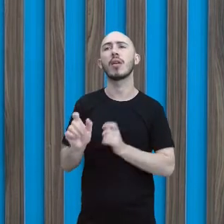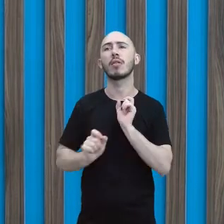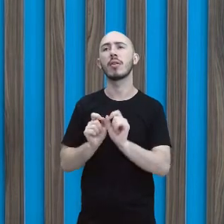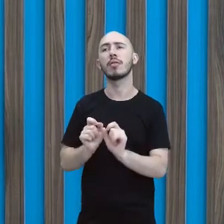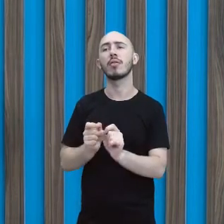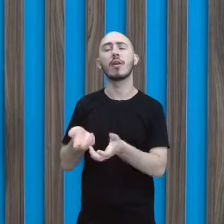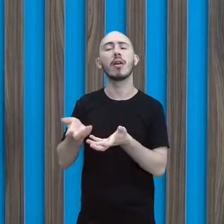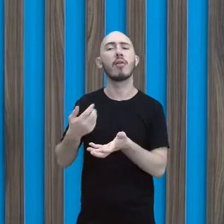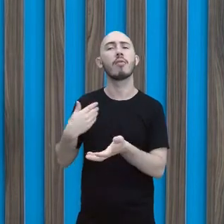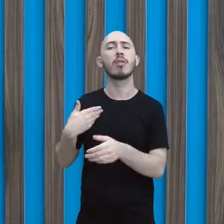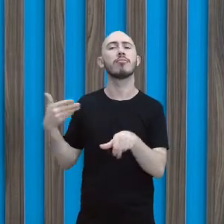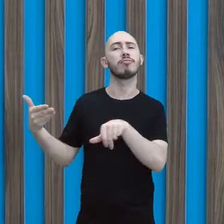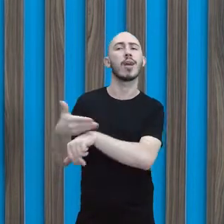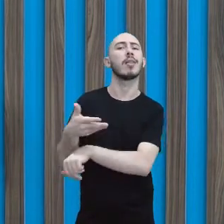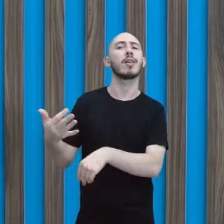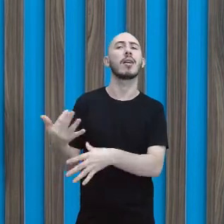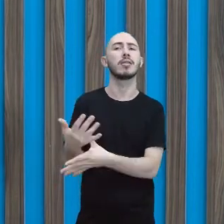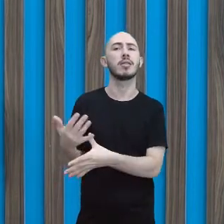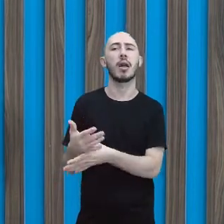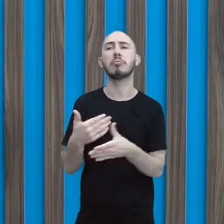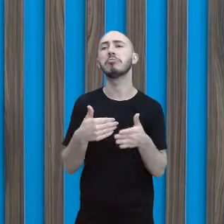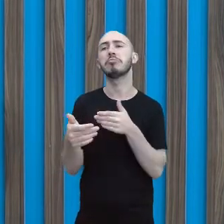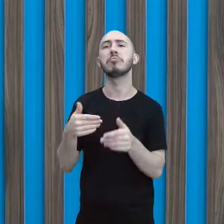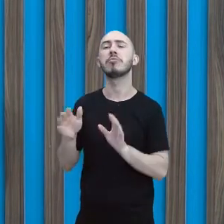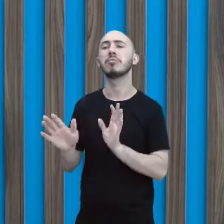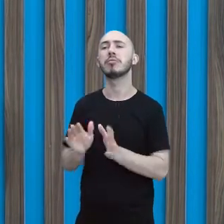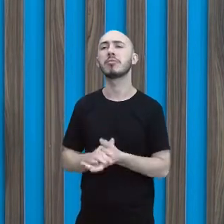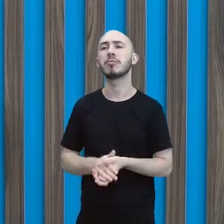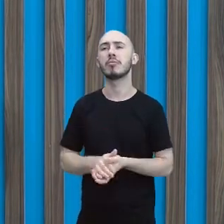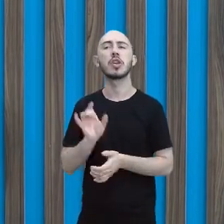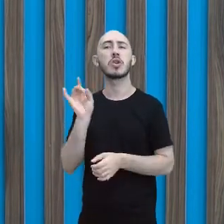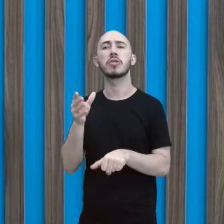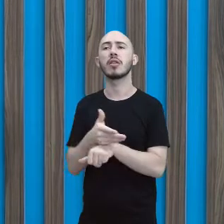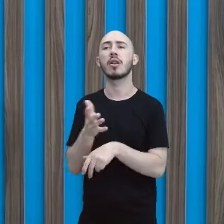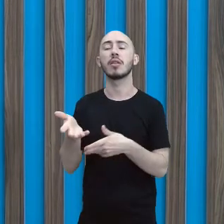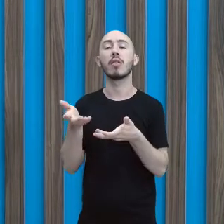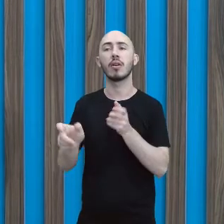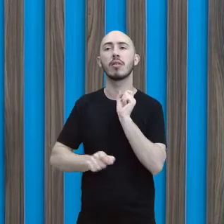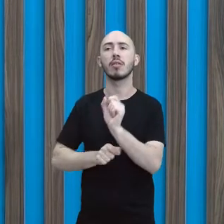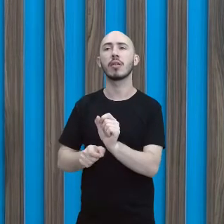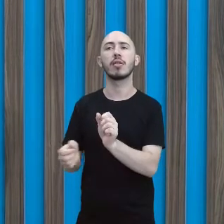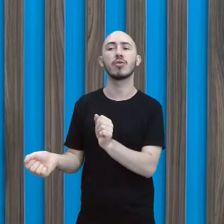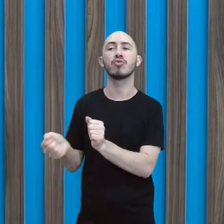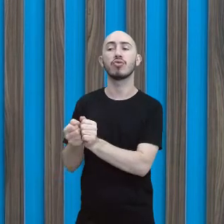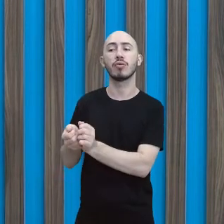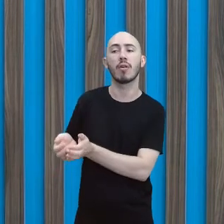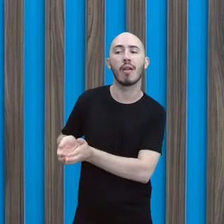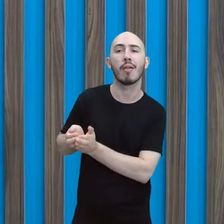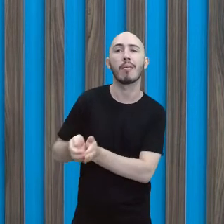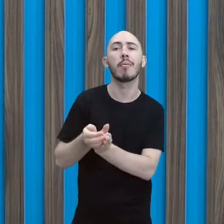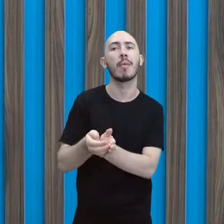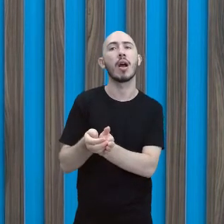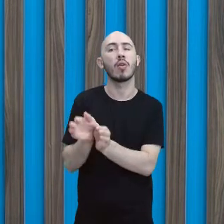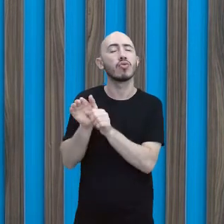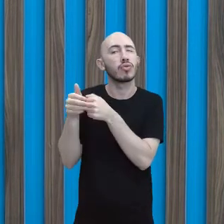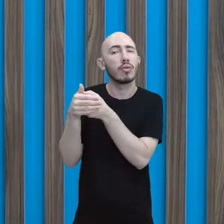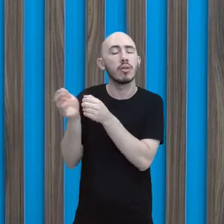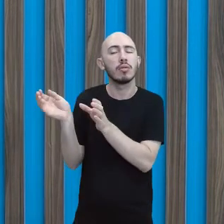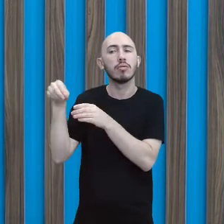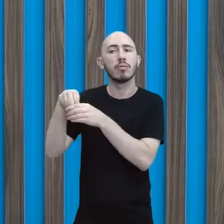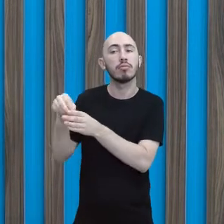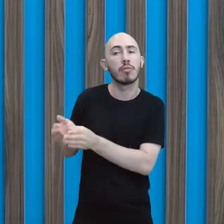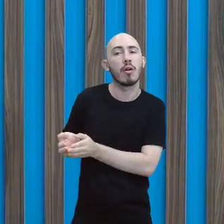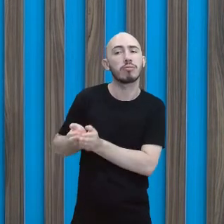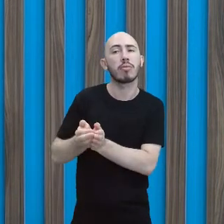em Veneza e entrar lá de todo jeito. Aí eu pego lá, professor, carona nos navios, nos